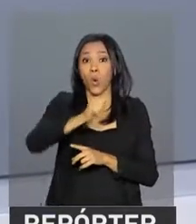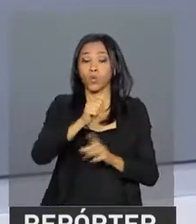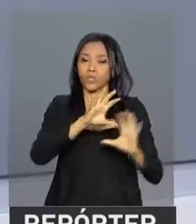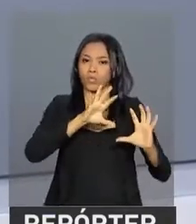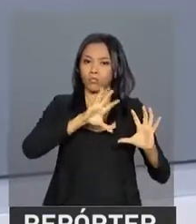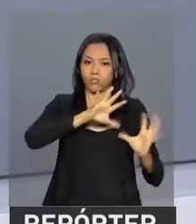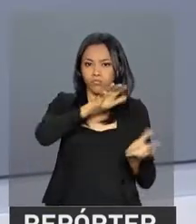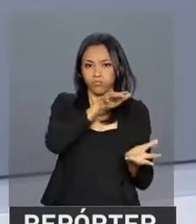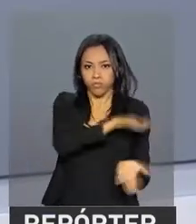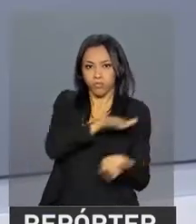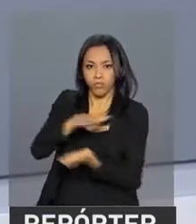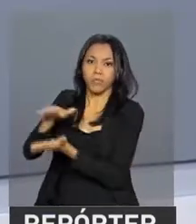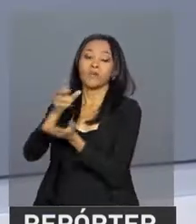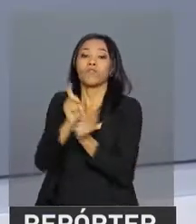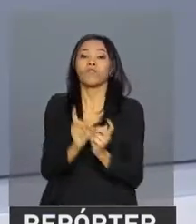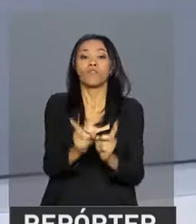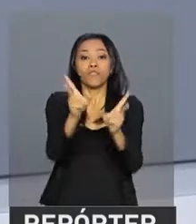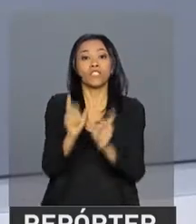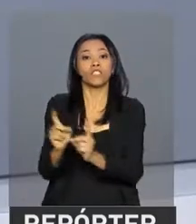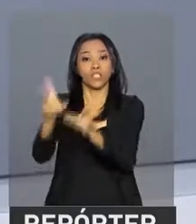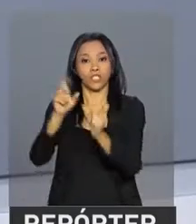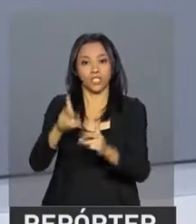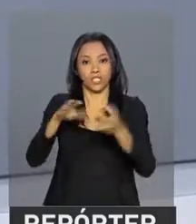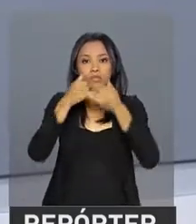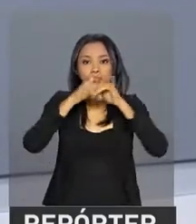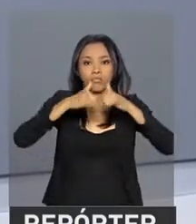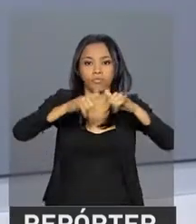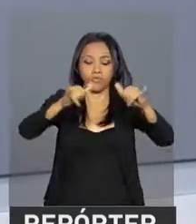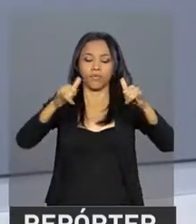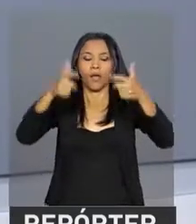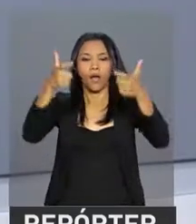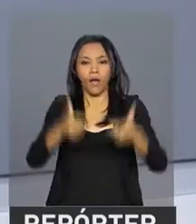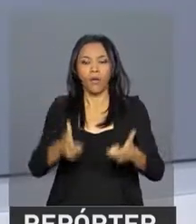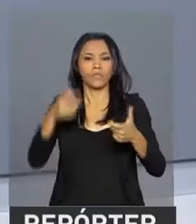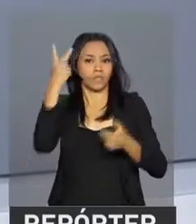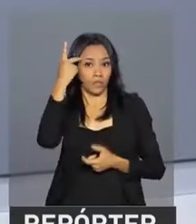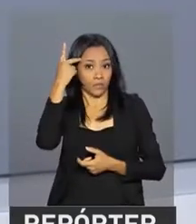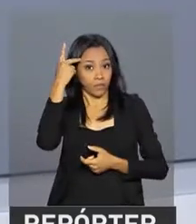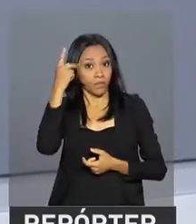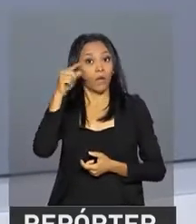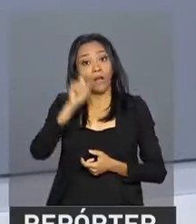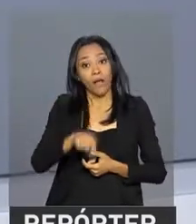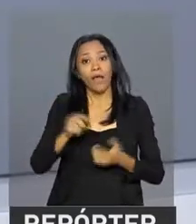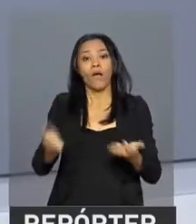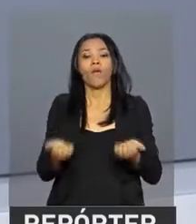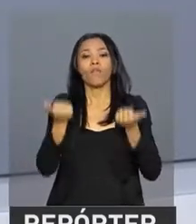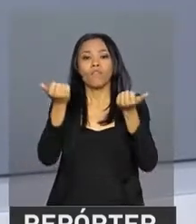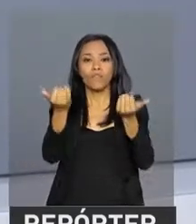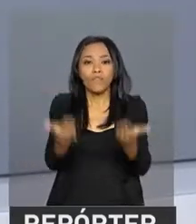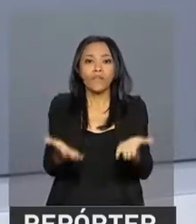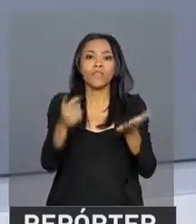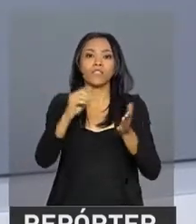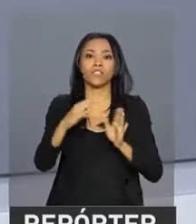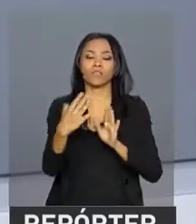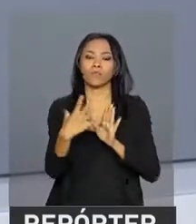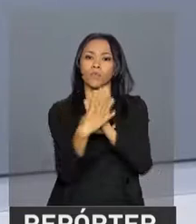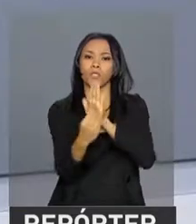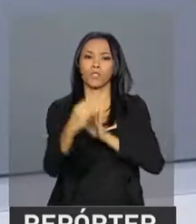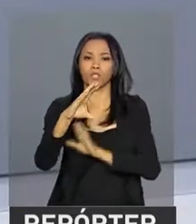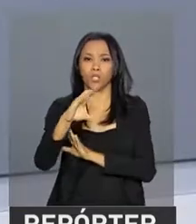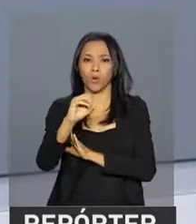energia elétrica foram leiloadas na Bolsa de Valores de São Paulo. A oferta faz parte do programa de concessões e